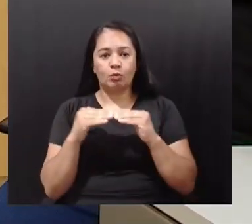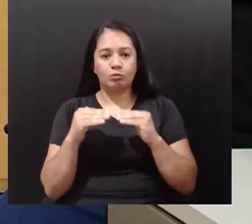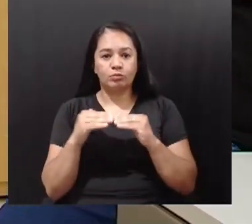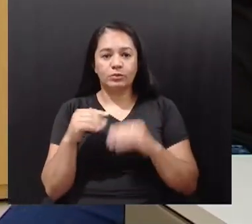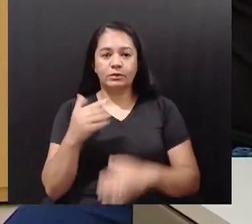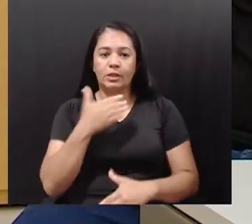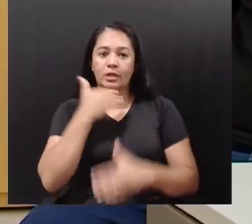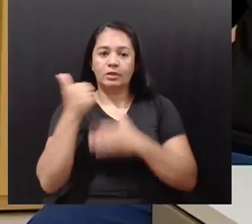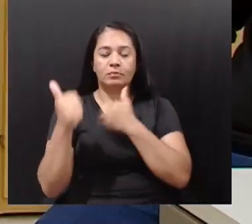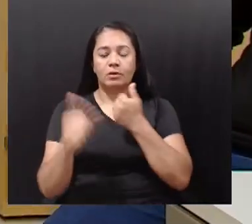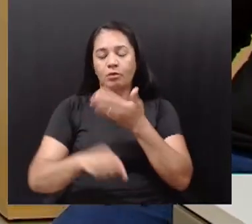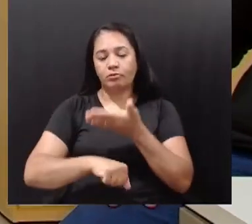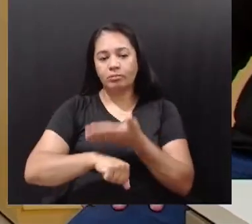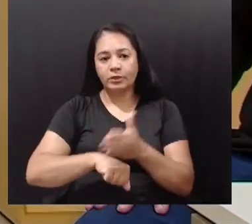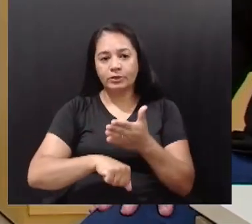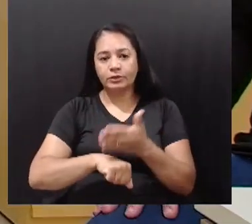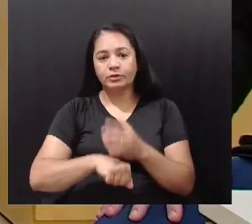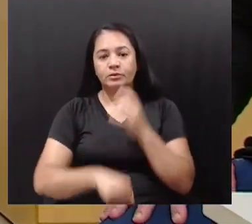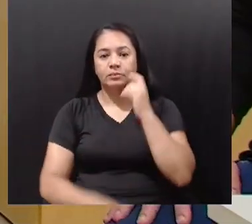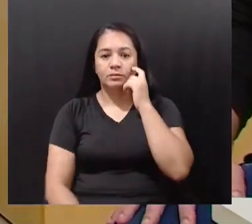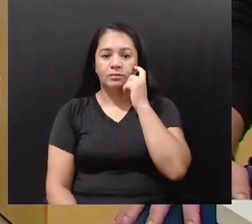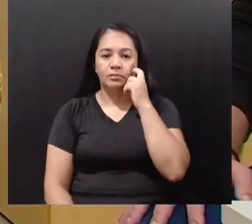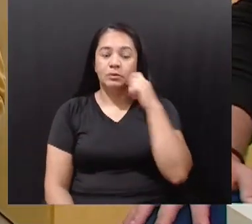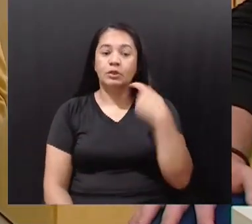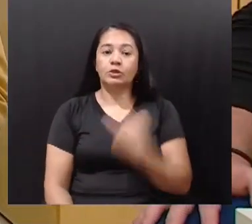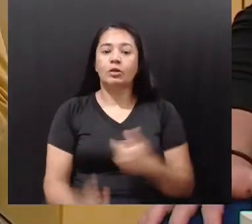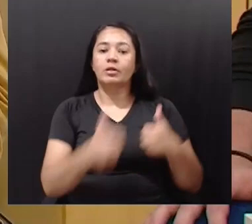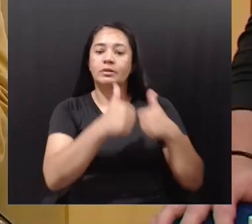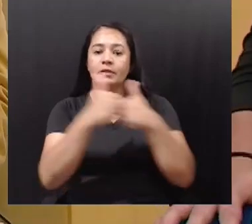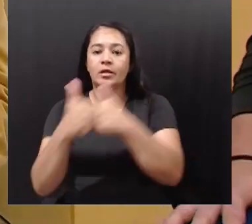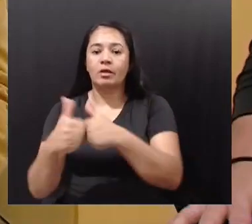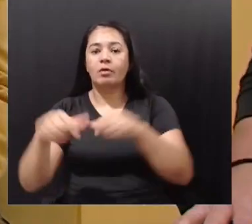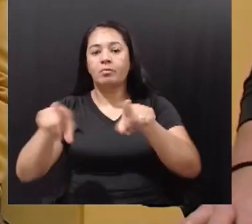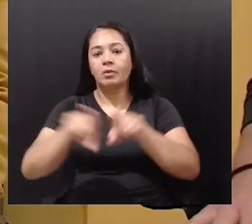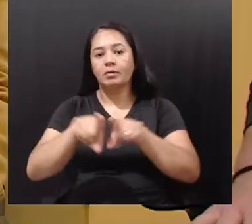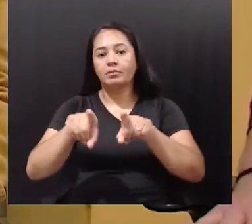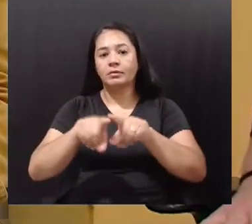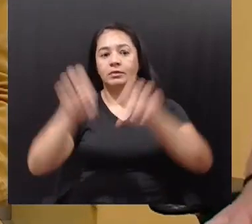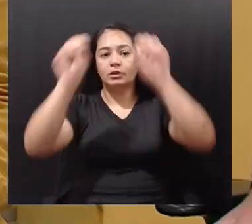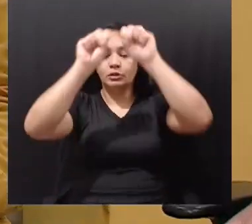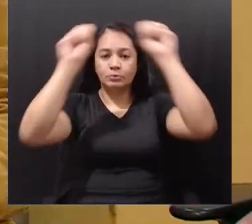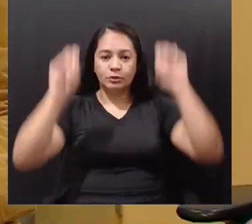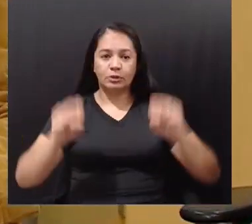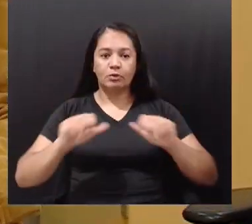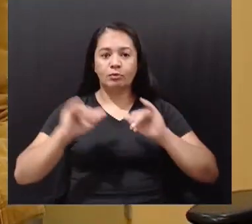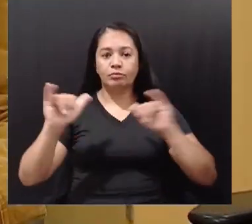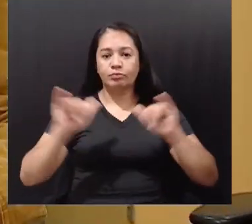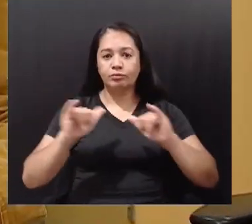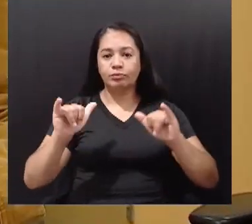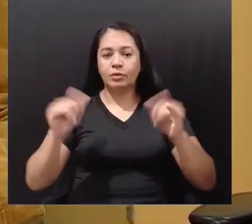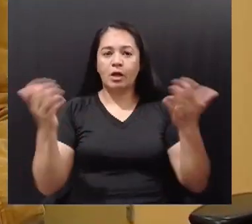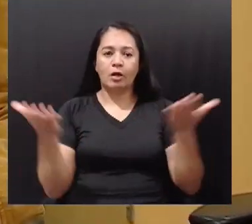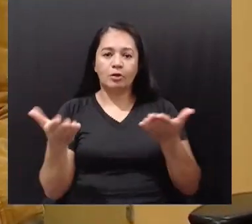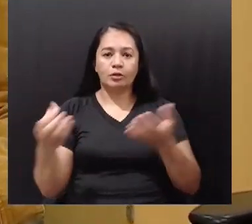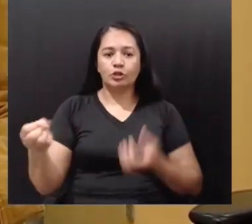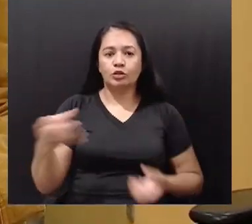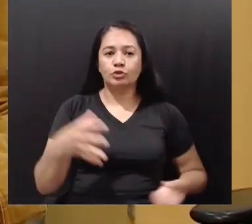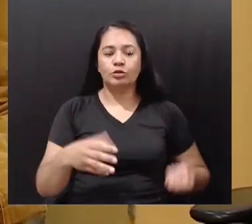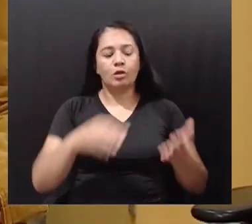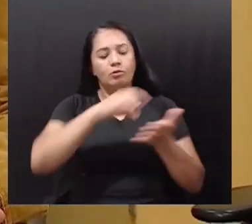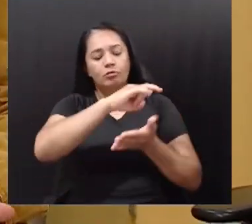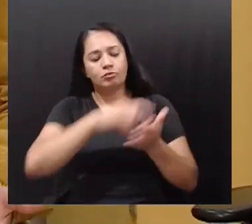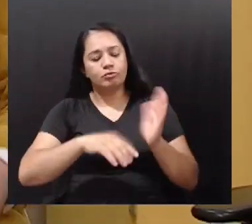práticas. A gente acompanha também as publicações do Tribunal de Contas, atualizações, novos manuais, novas